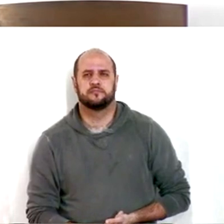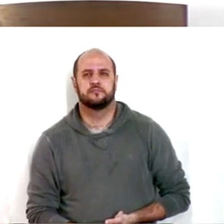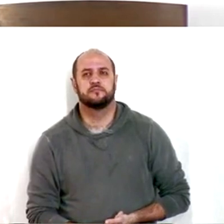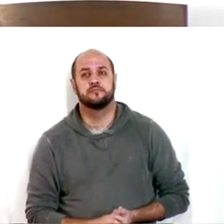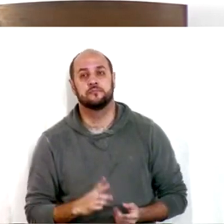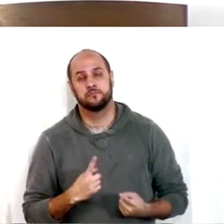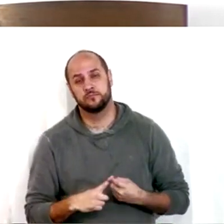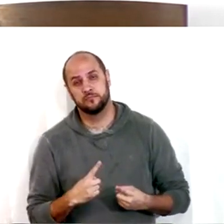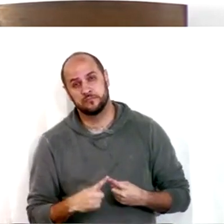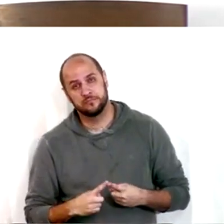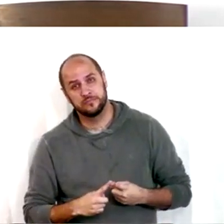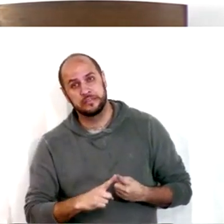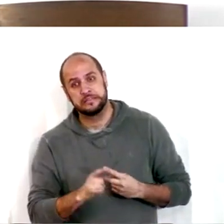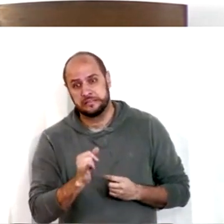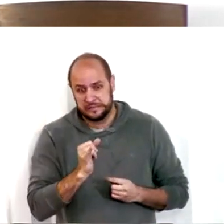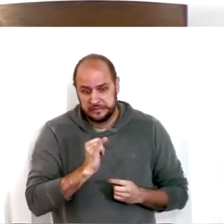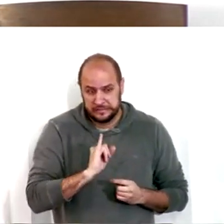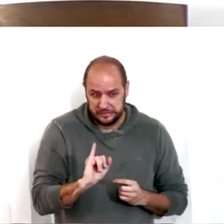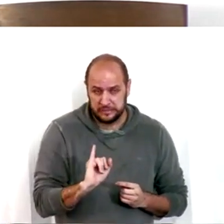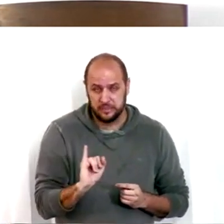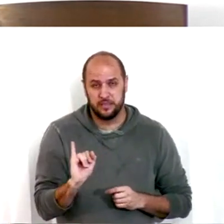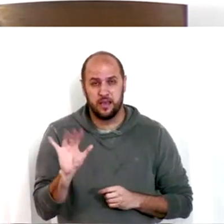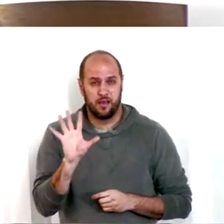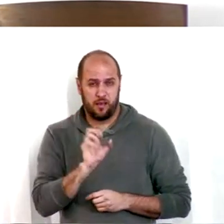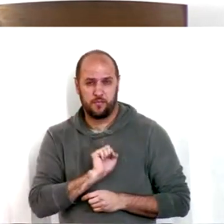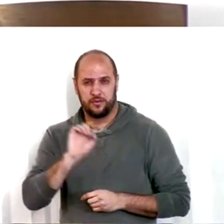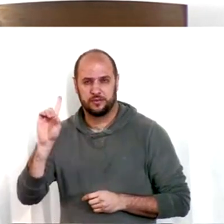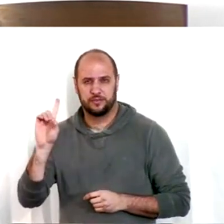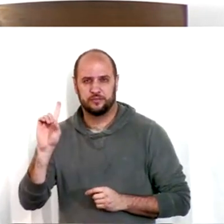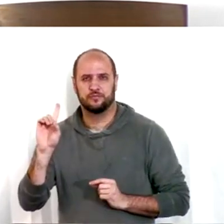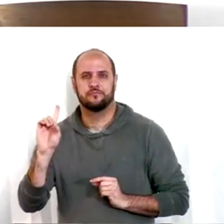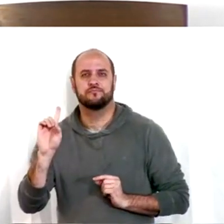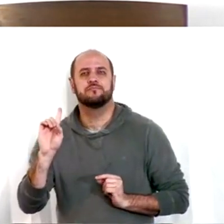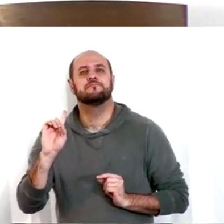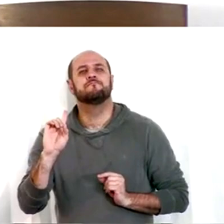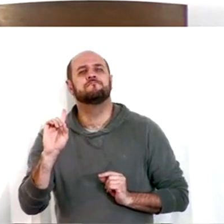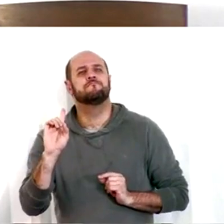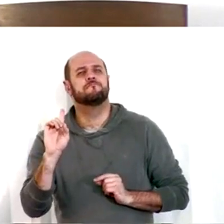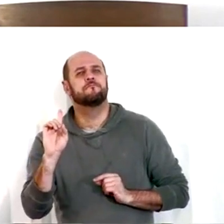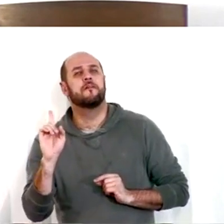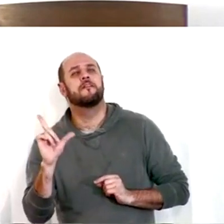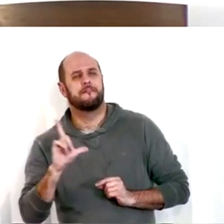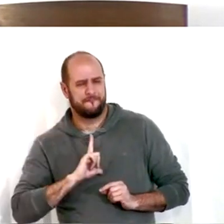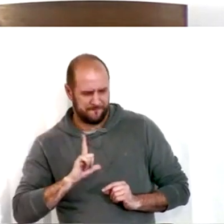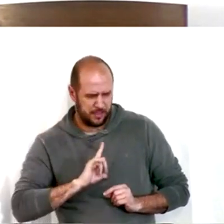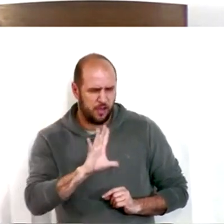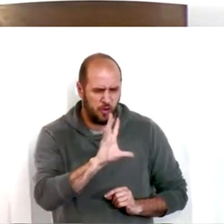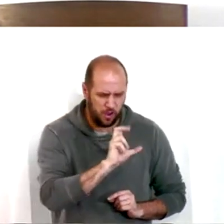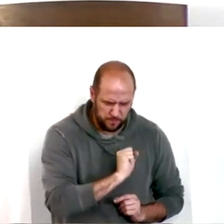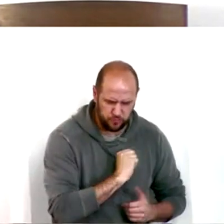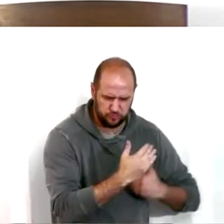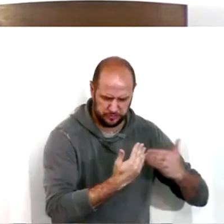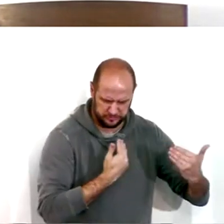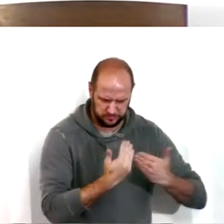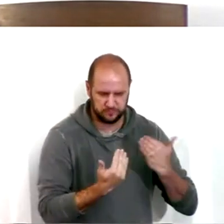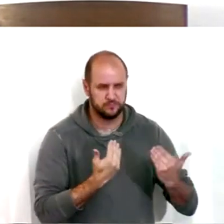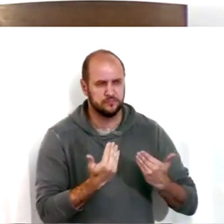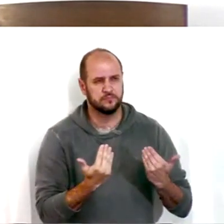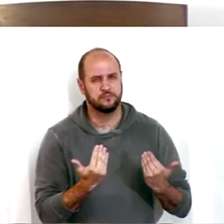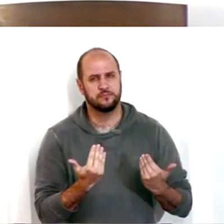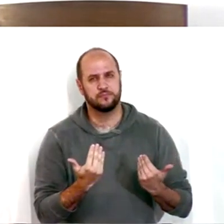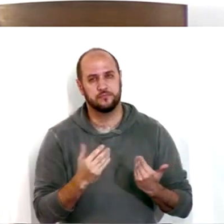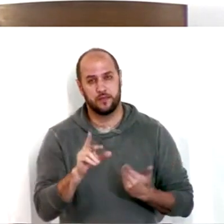Porque se assim o for, ela vai te amar e se submeter a você, biblicamente falando.